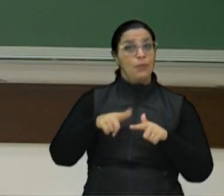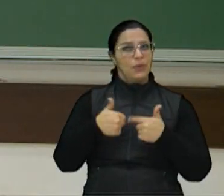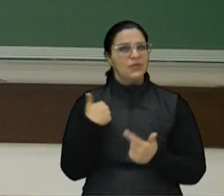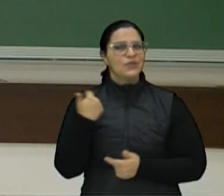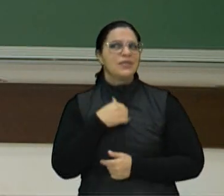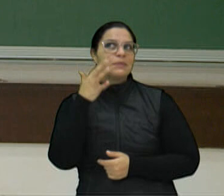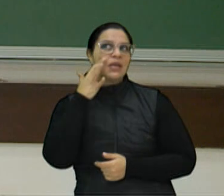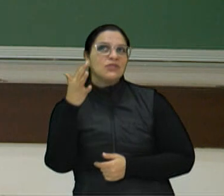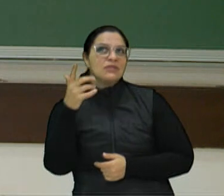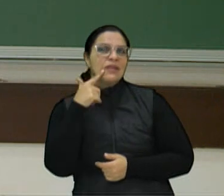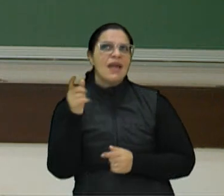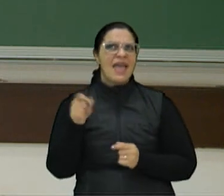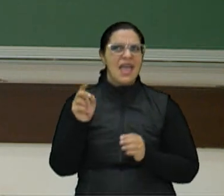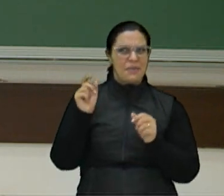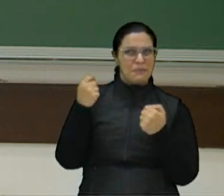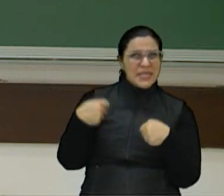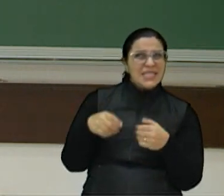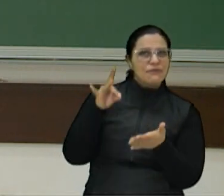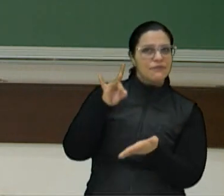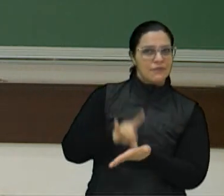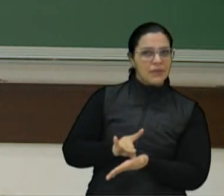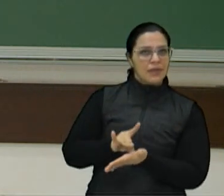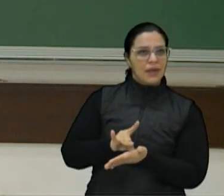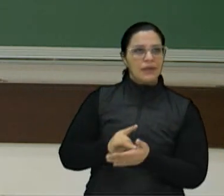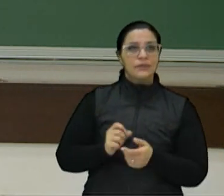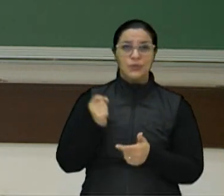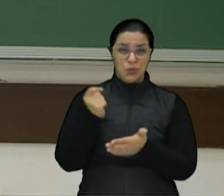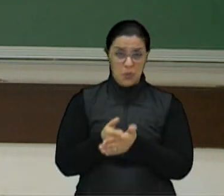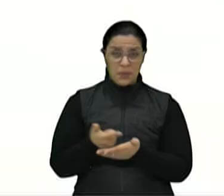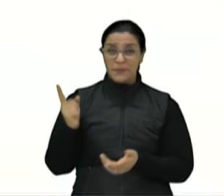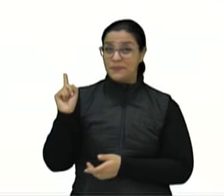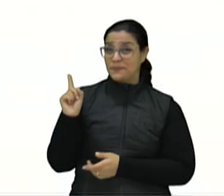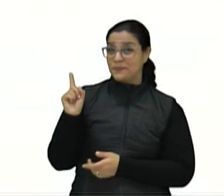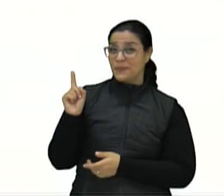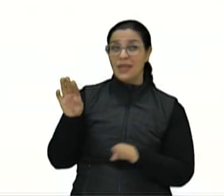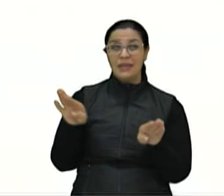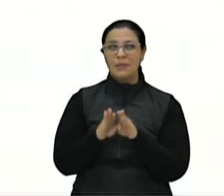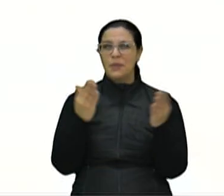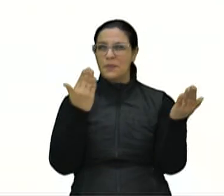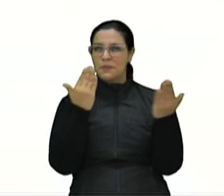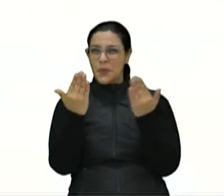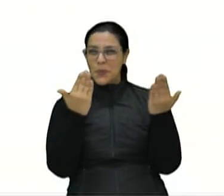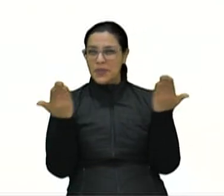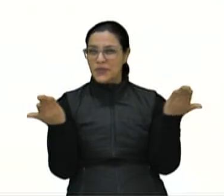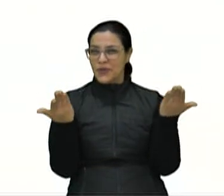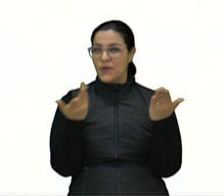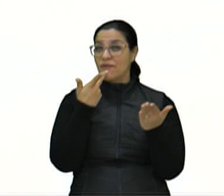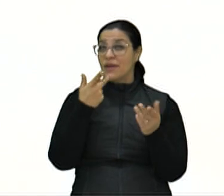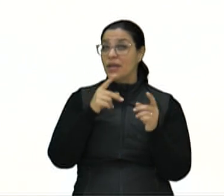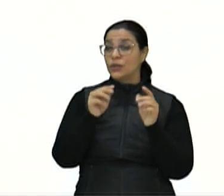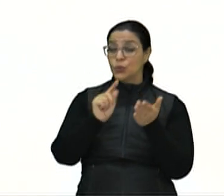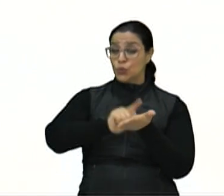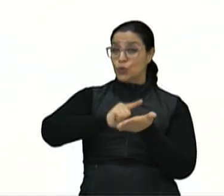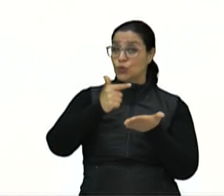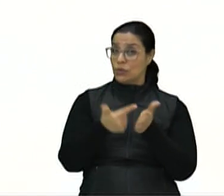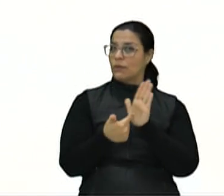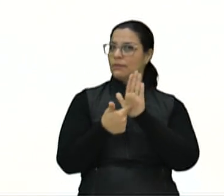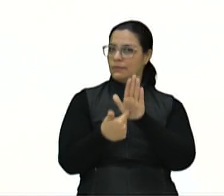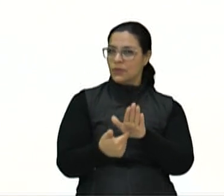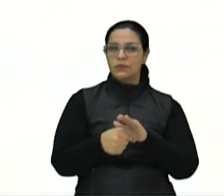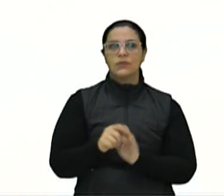nós pensarmos a ideia do consumo. Olha aqui, eu vou fazer uma analogia com vocês, pegando essa matéria de